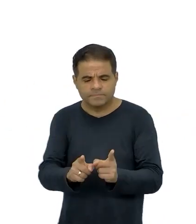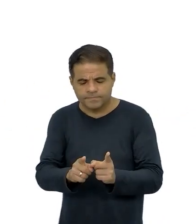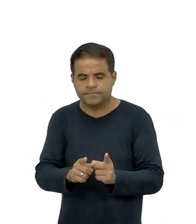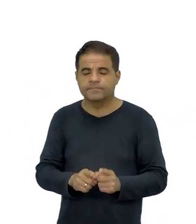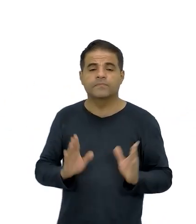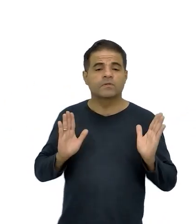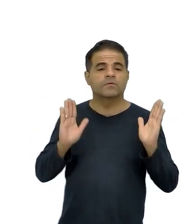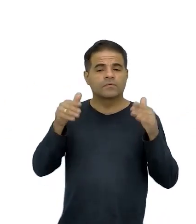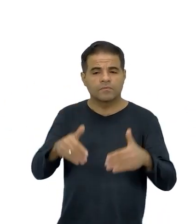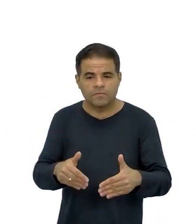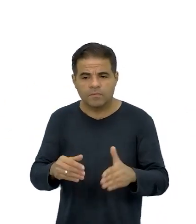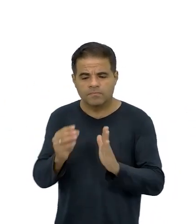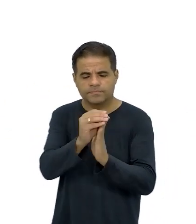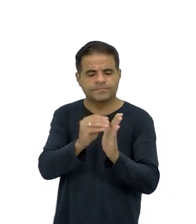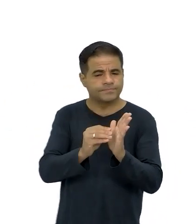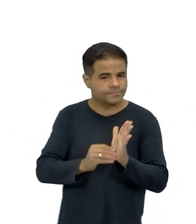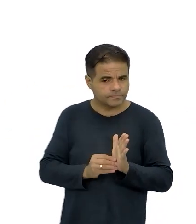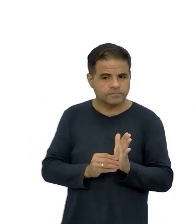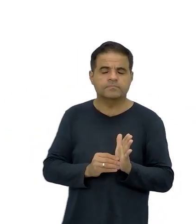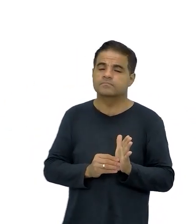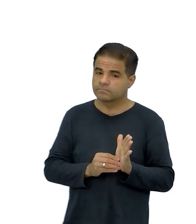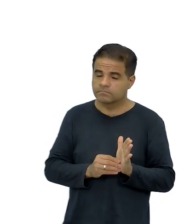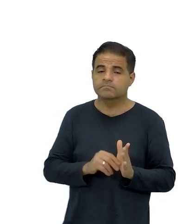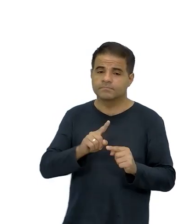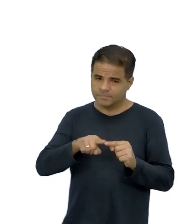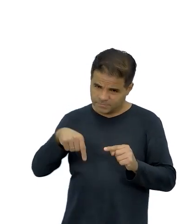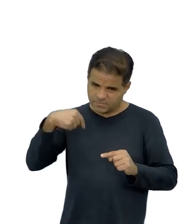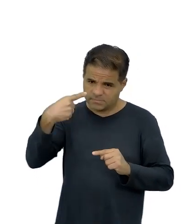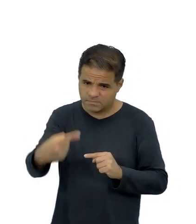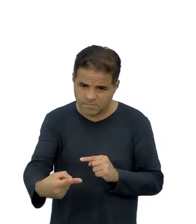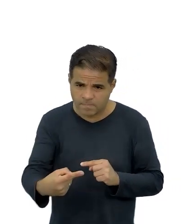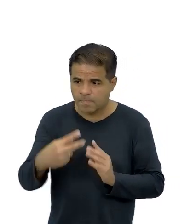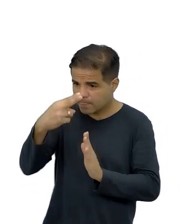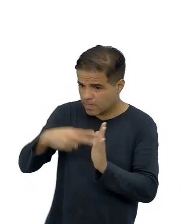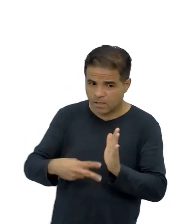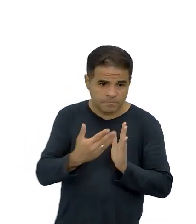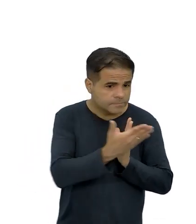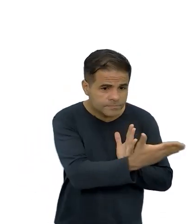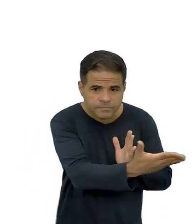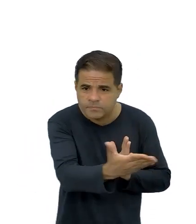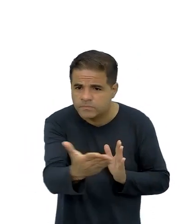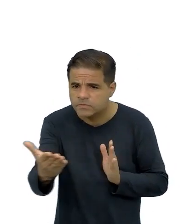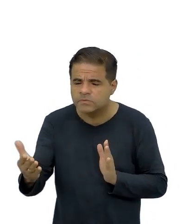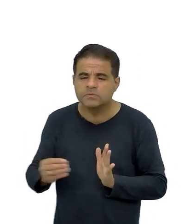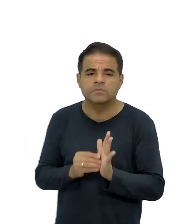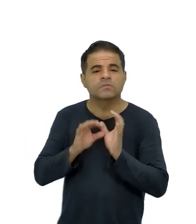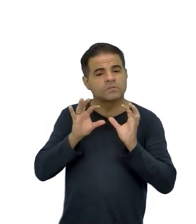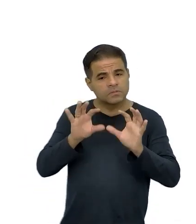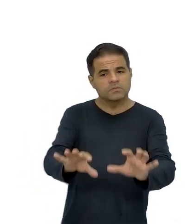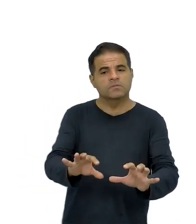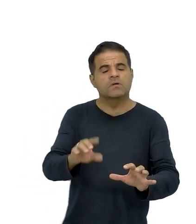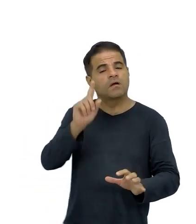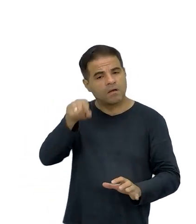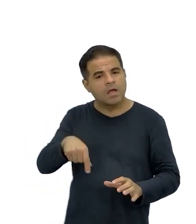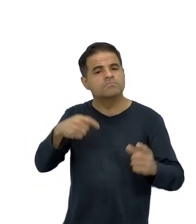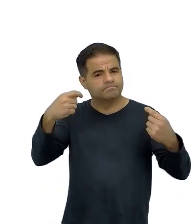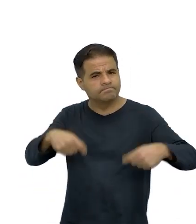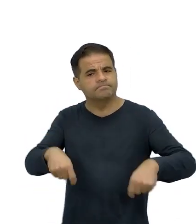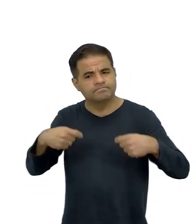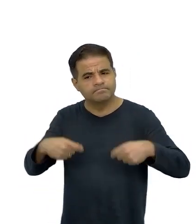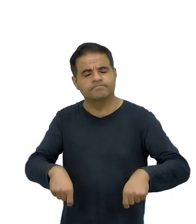com foco na pontuação, depois de lermos para eles, sensibiliza para o fato de que é